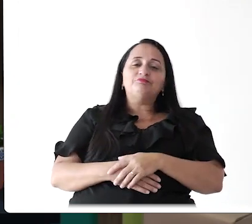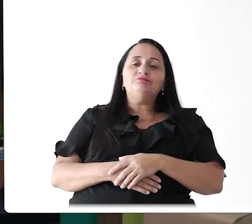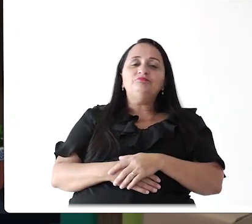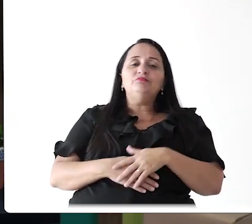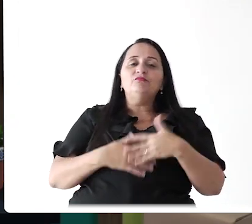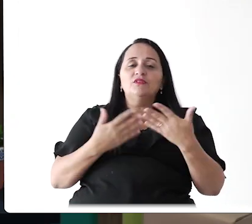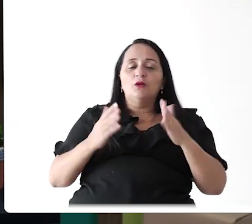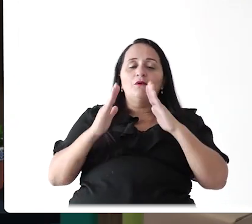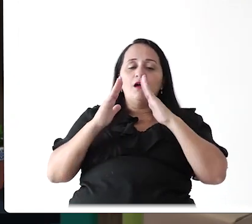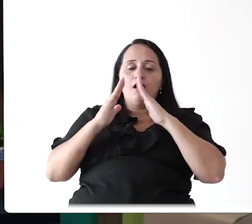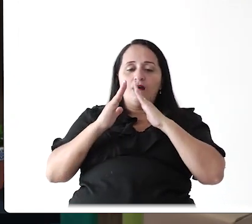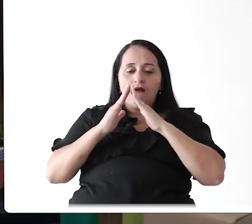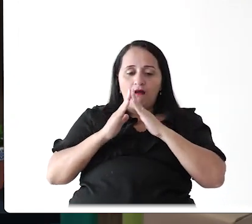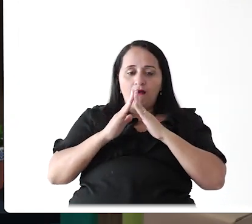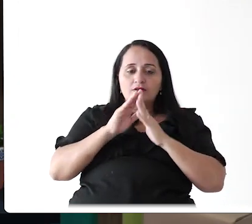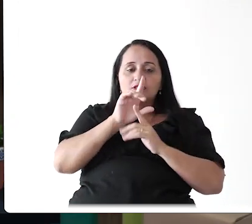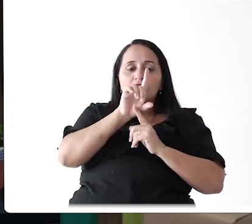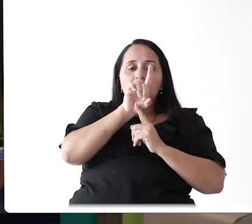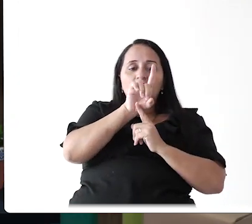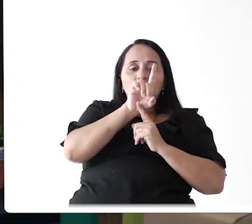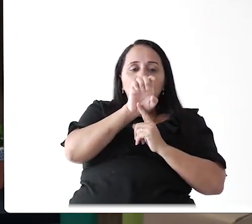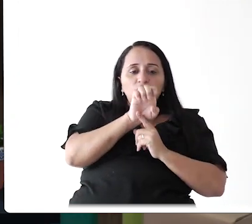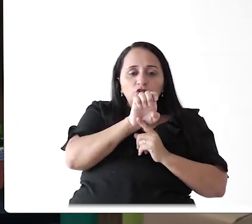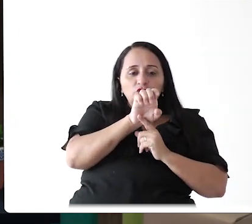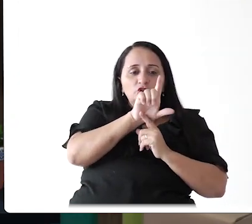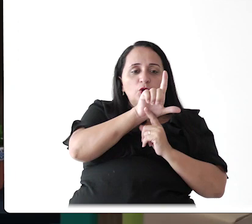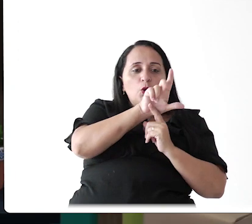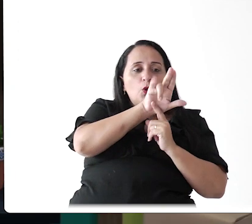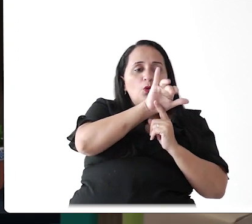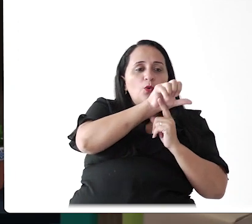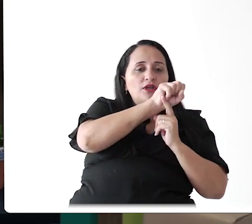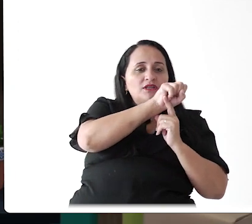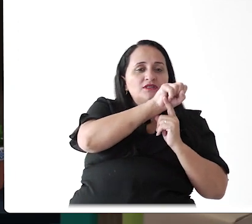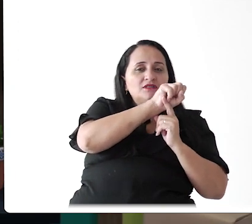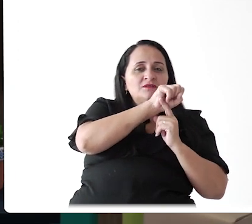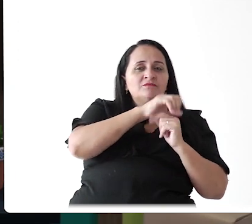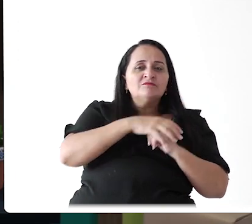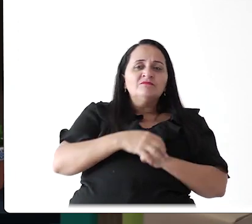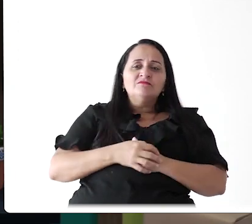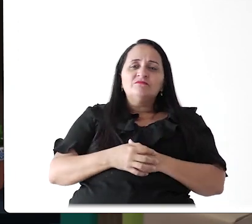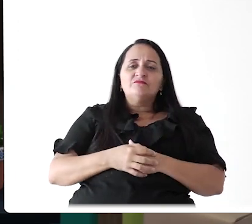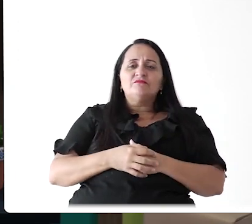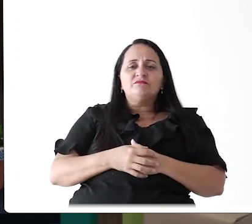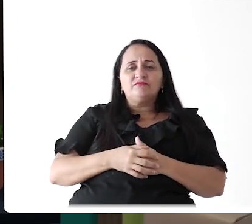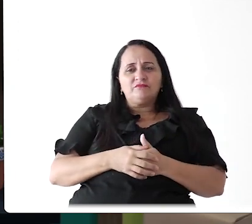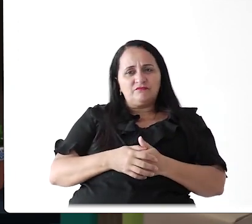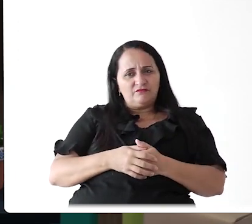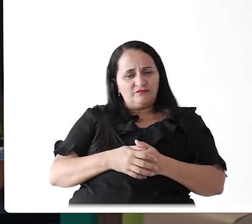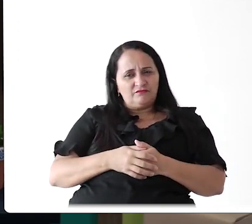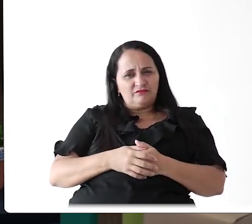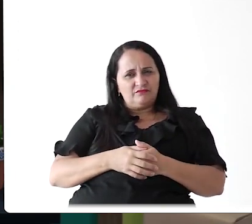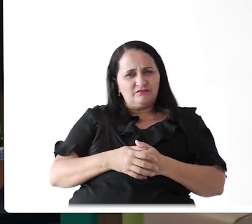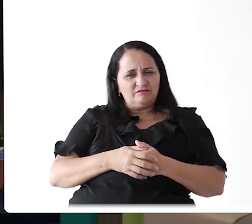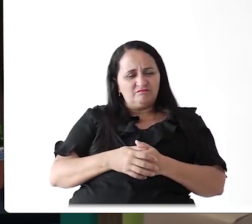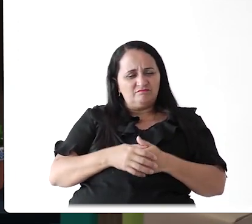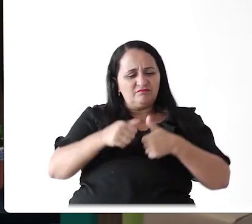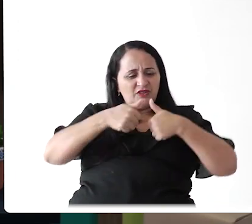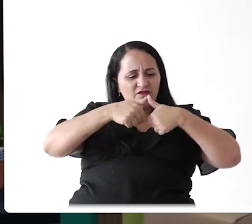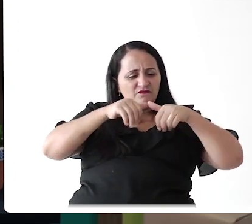a casa de Luiz fica e a API. Como